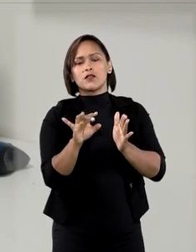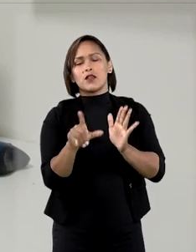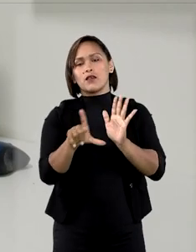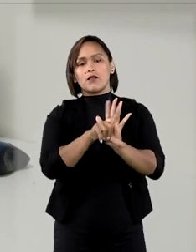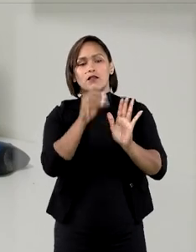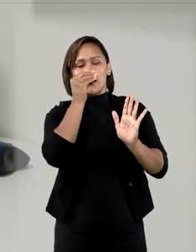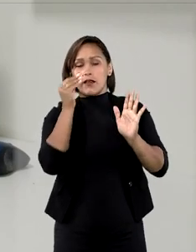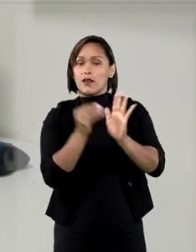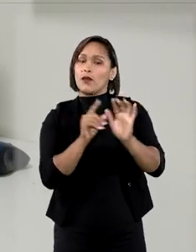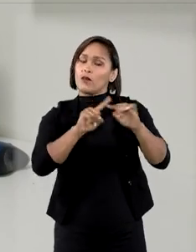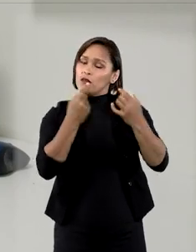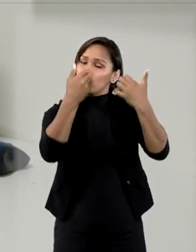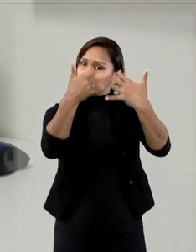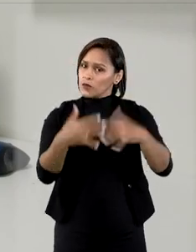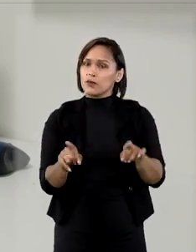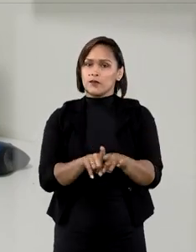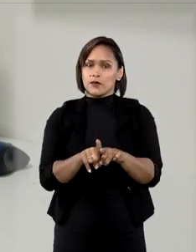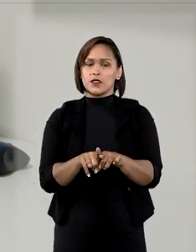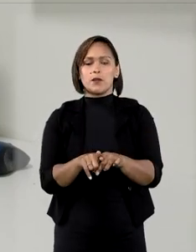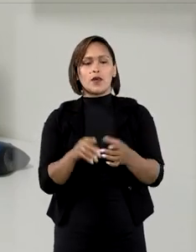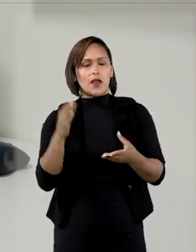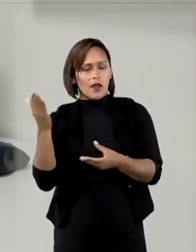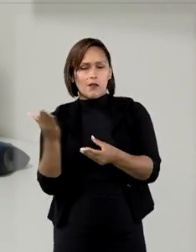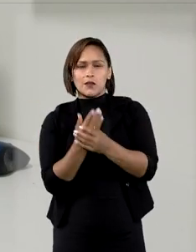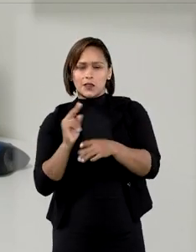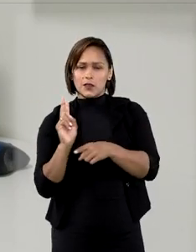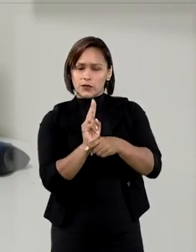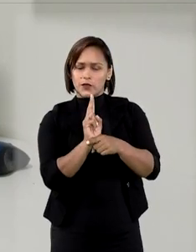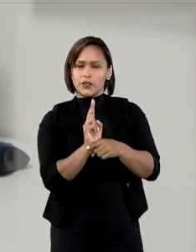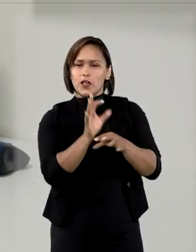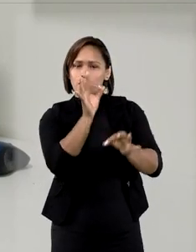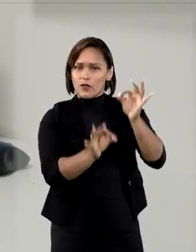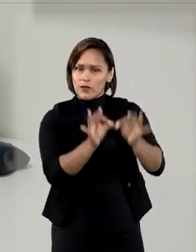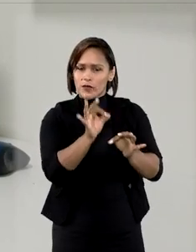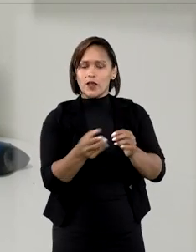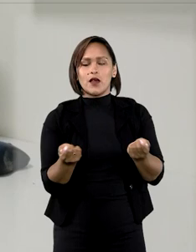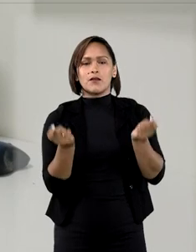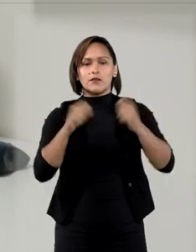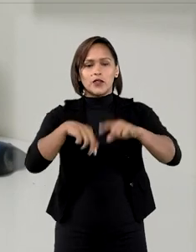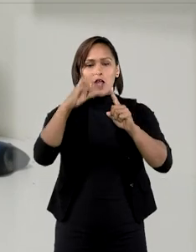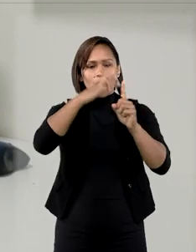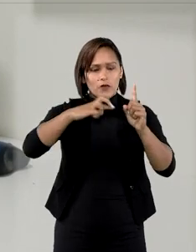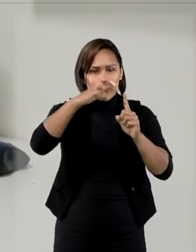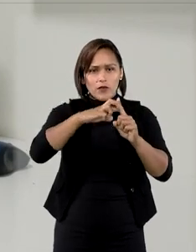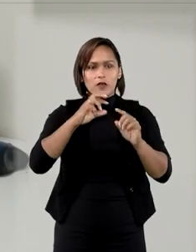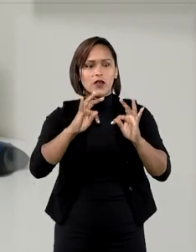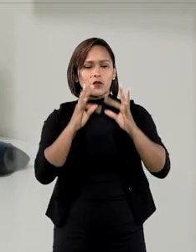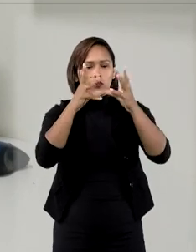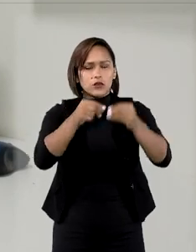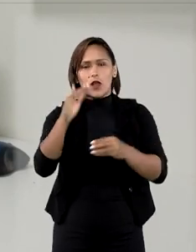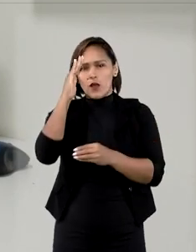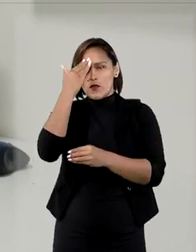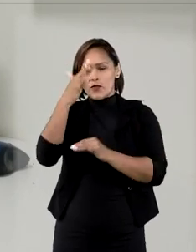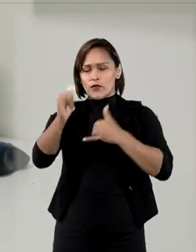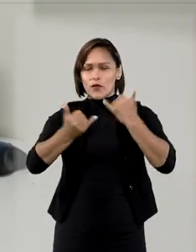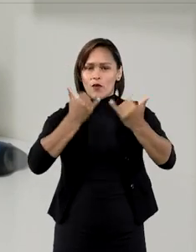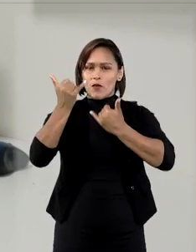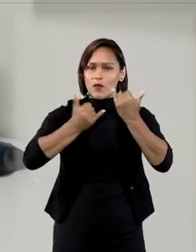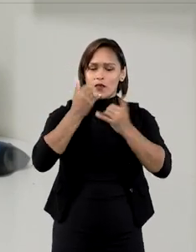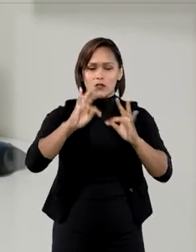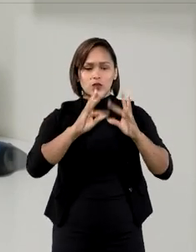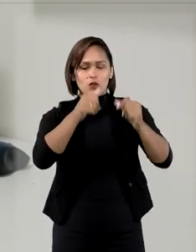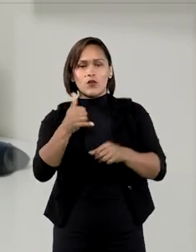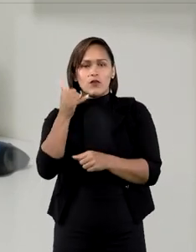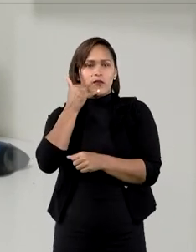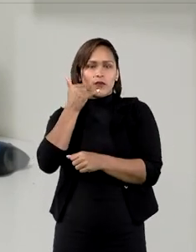seria ilegal e alegou que a medida judicial permitiria aos investigadores obter em tempo real os dados enviados aos